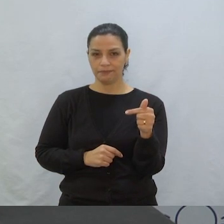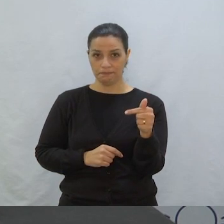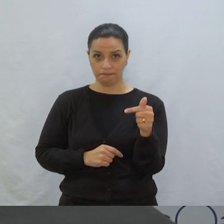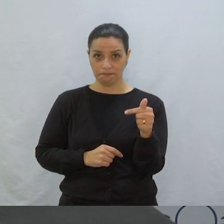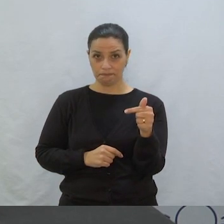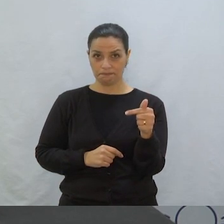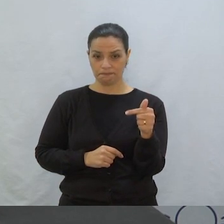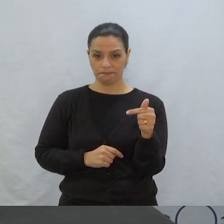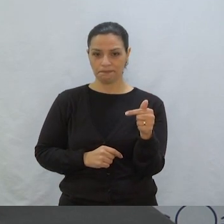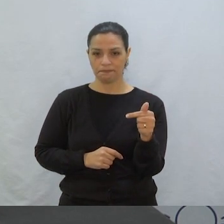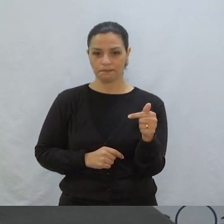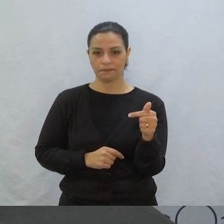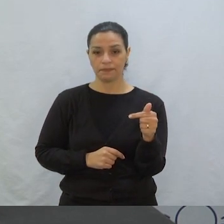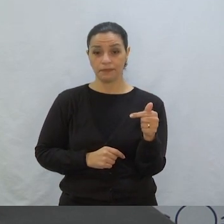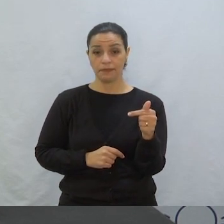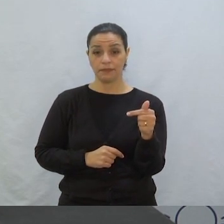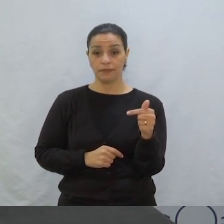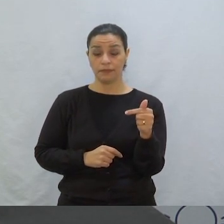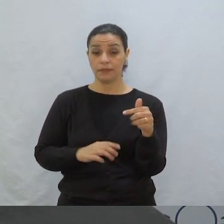1, 2, 3, 4, 5, 6, 7.